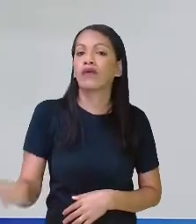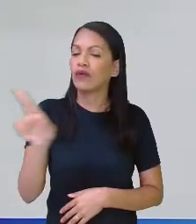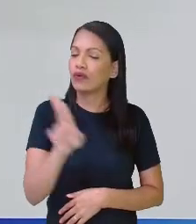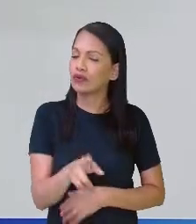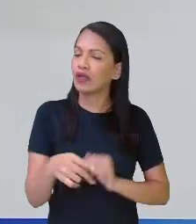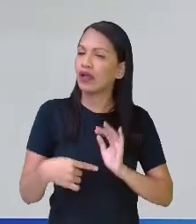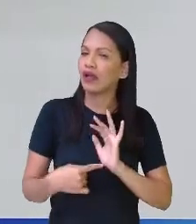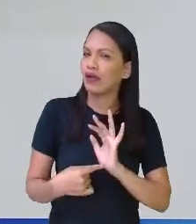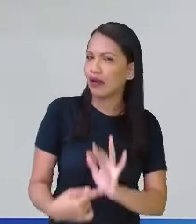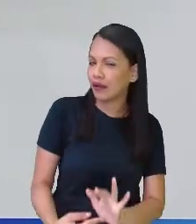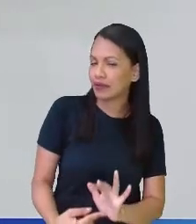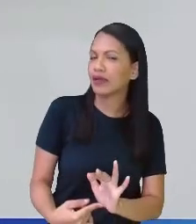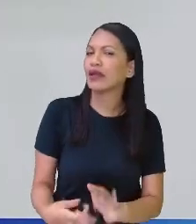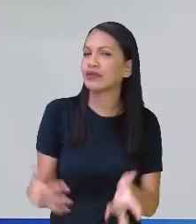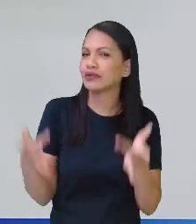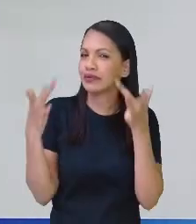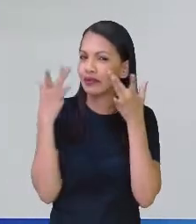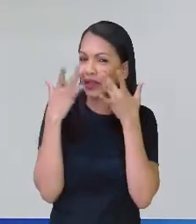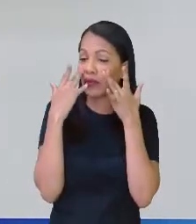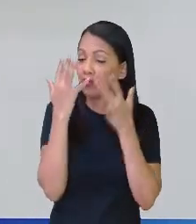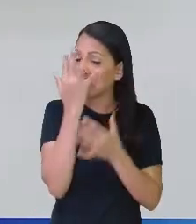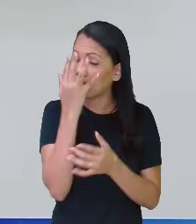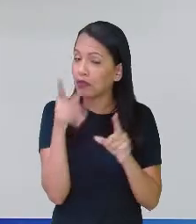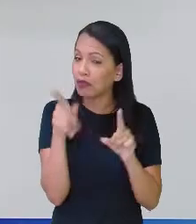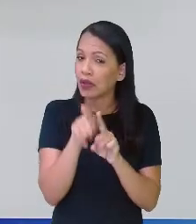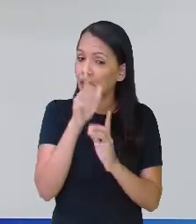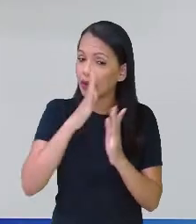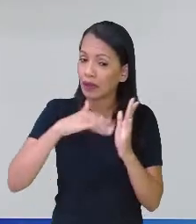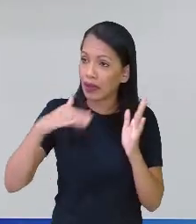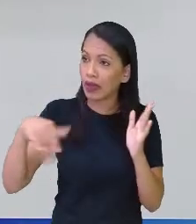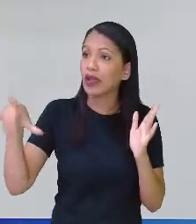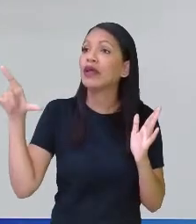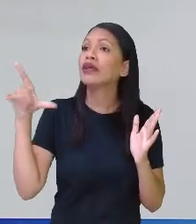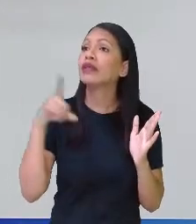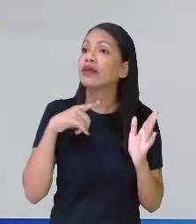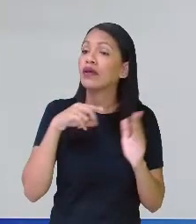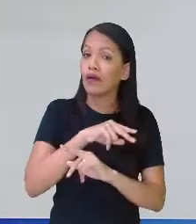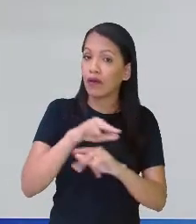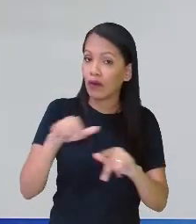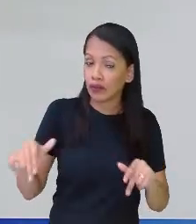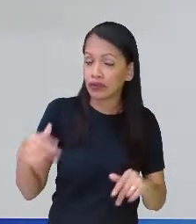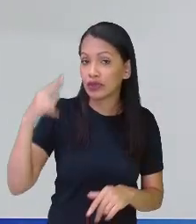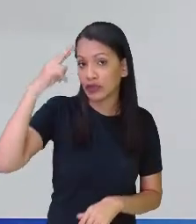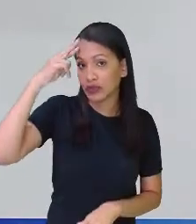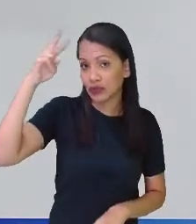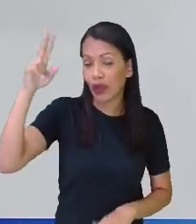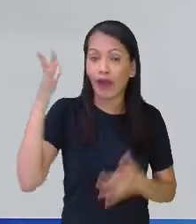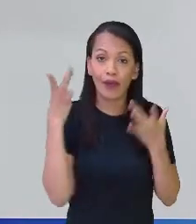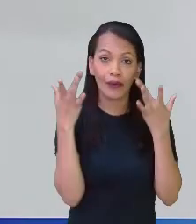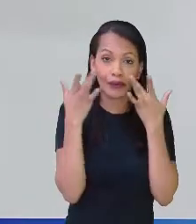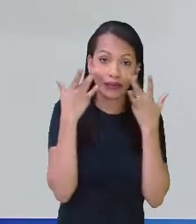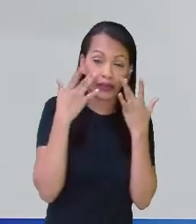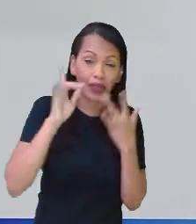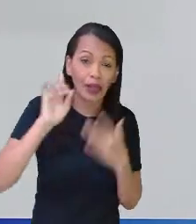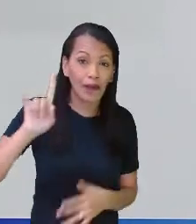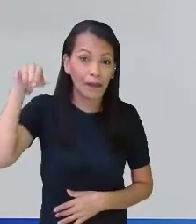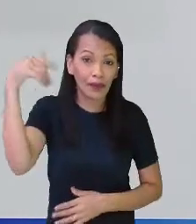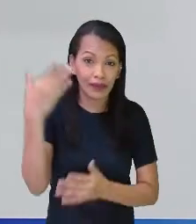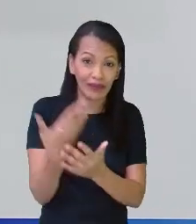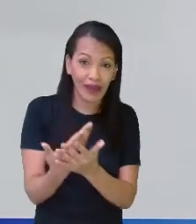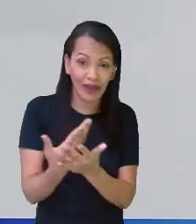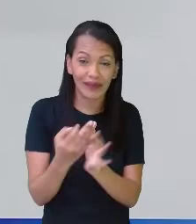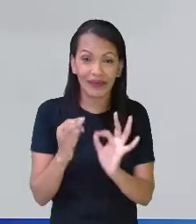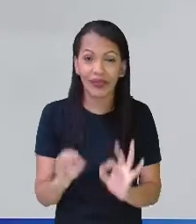cênico, dramaturgo e estético. E tem mais histórias de teatro pra gente falar aí, ó, tá vendo aqui, ó, que eu tô mostrando aqui? Mas vai ficar pra próxima aula,